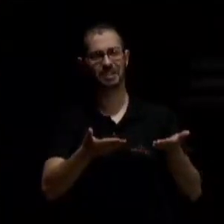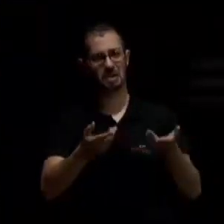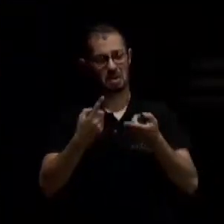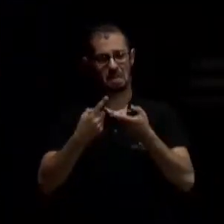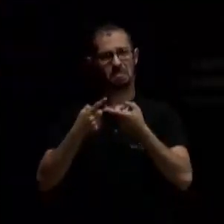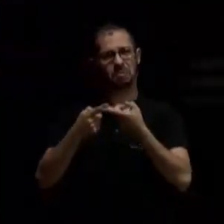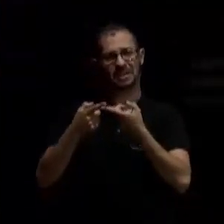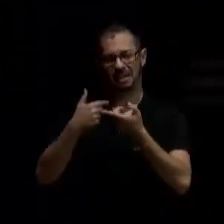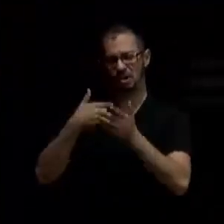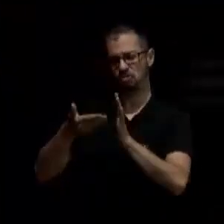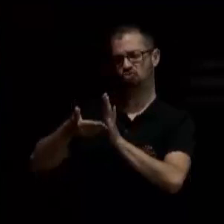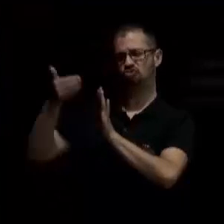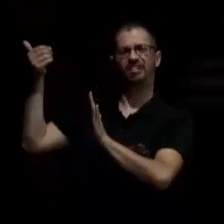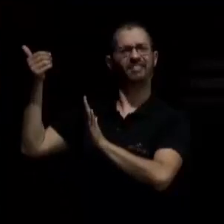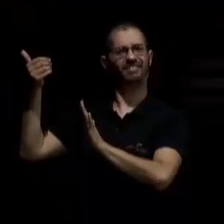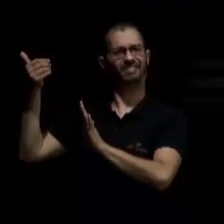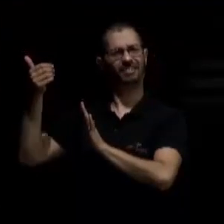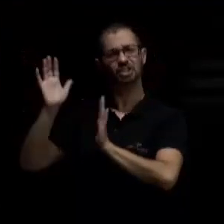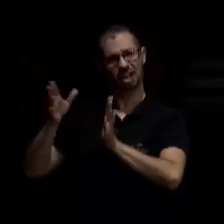então tira logo a gente daqui.